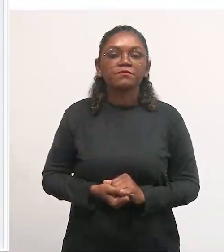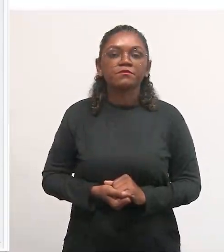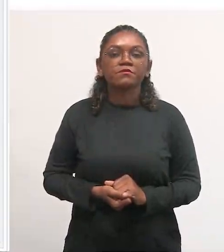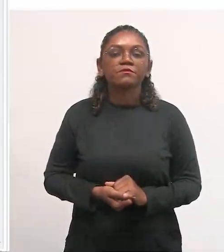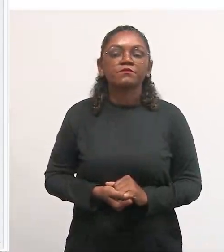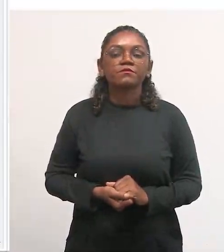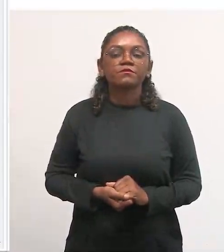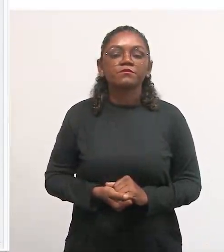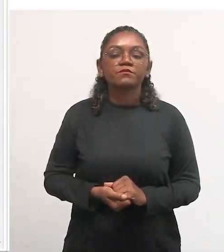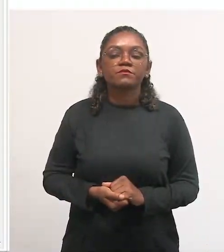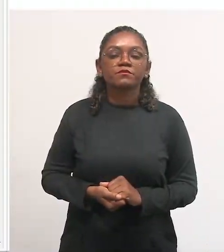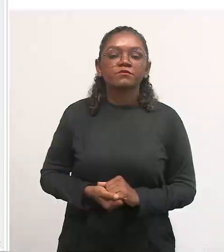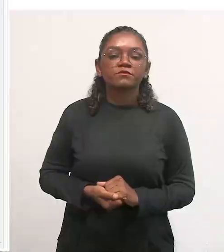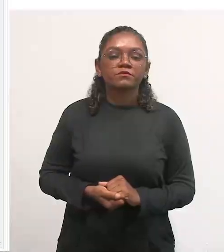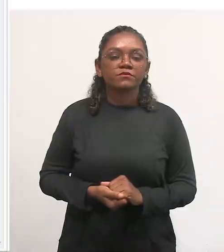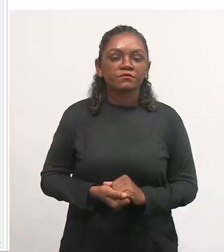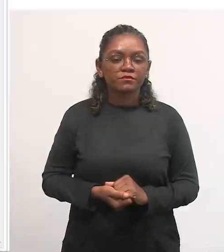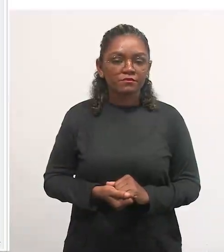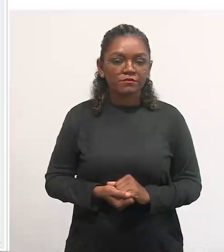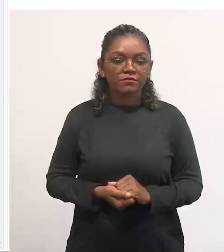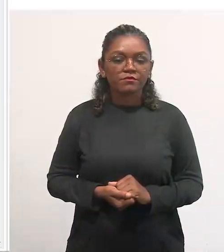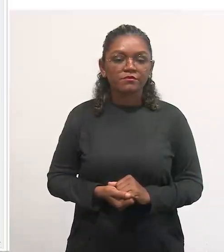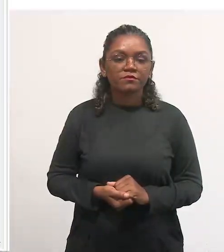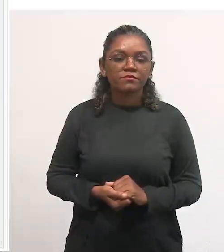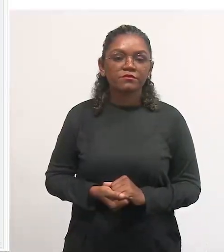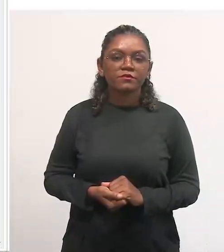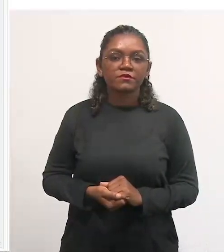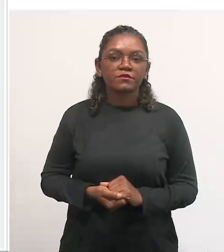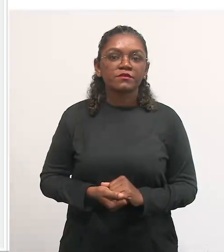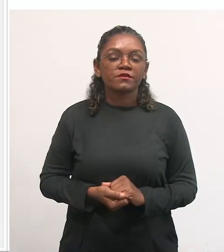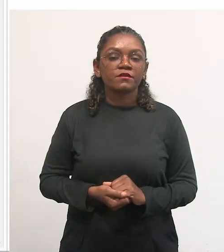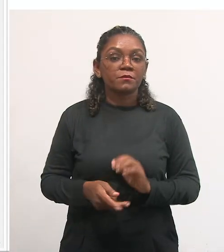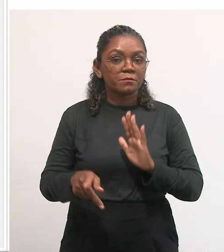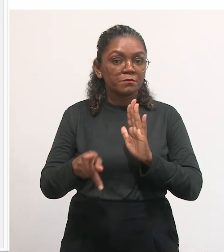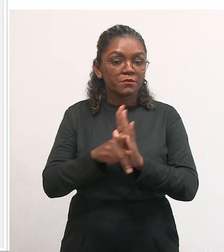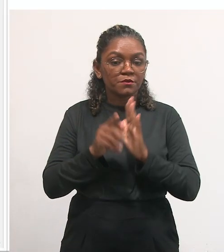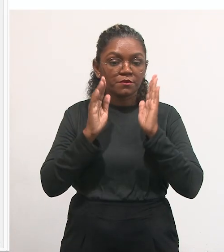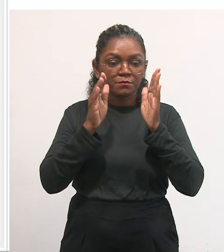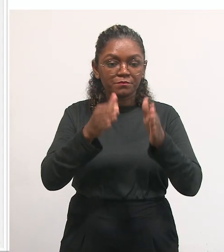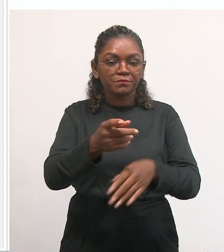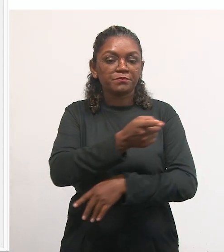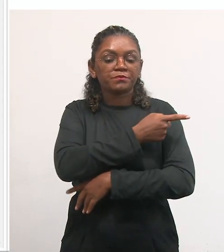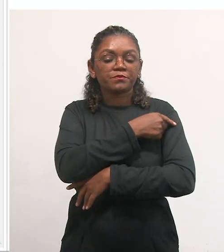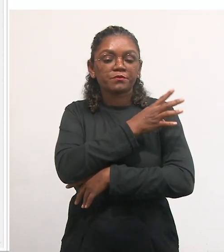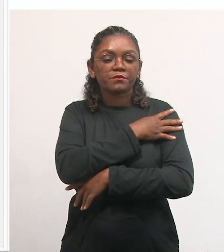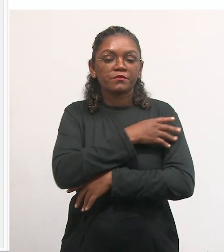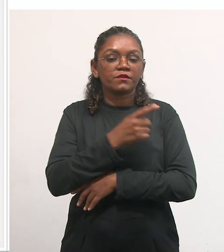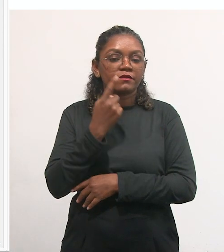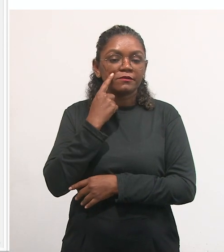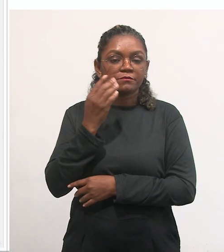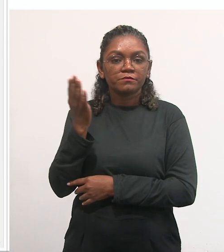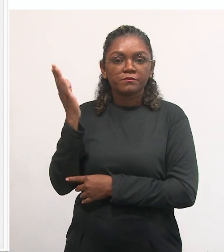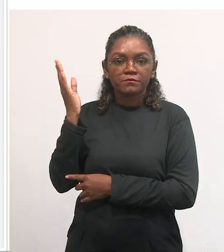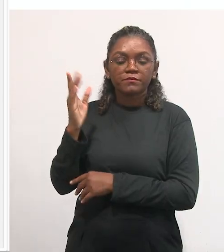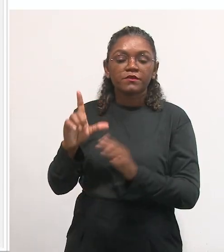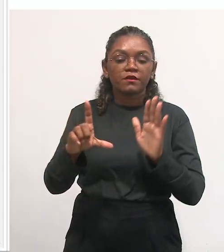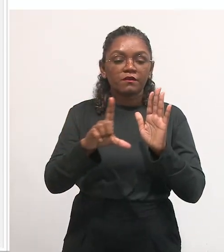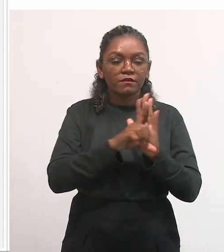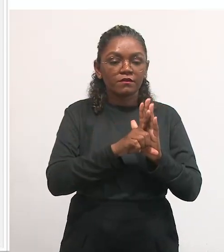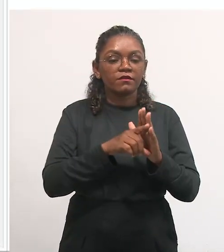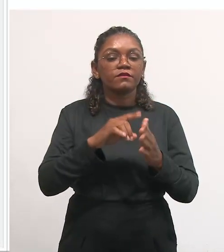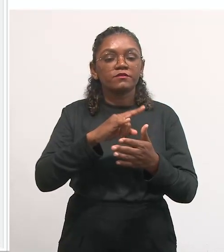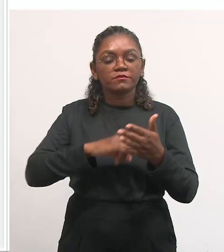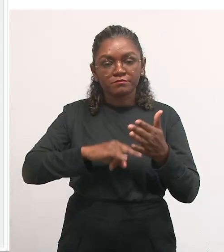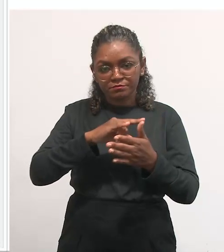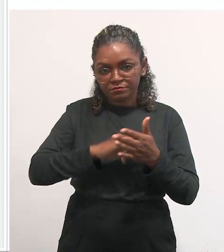referencial curricular do Estado de Rondônia para o ensino fundamental. E aí, esse é o documento, ele vai trazer